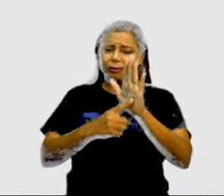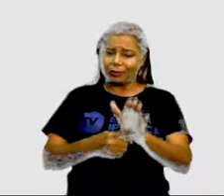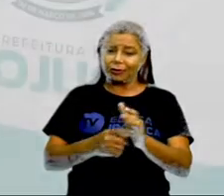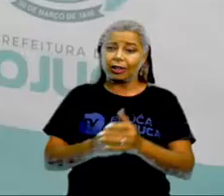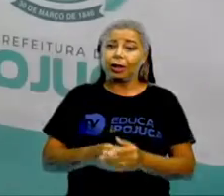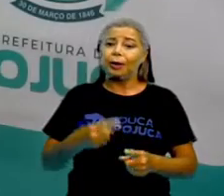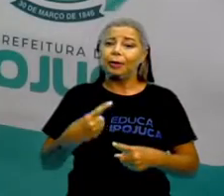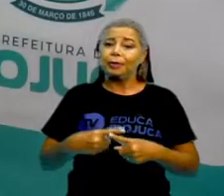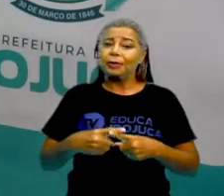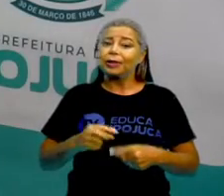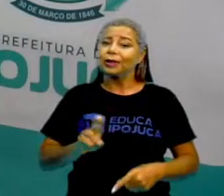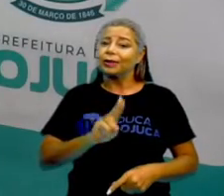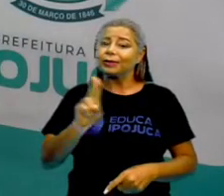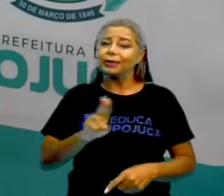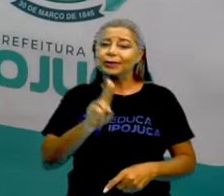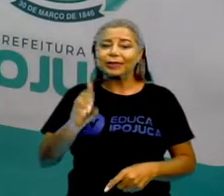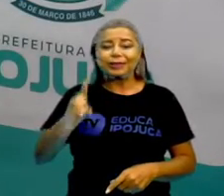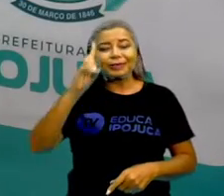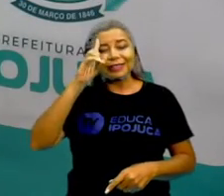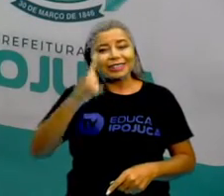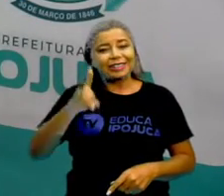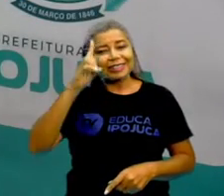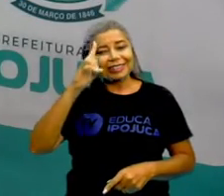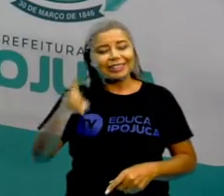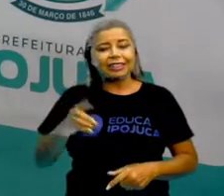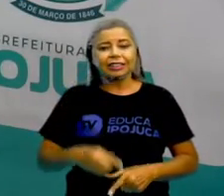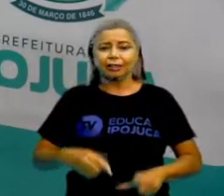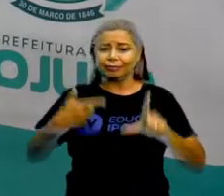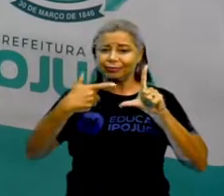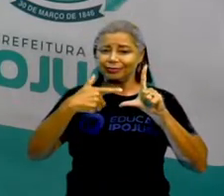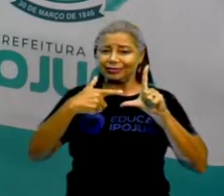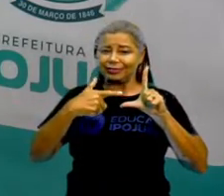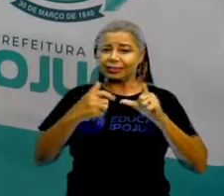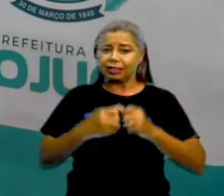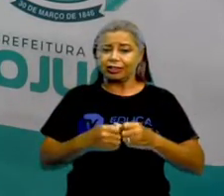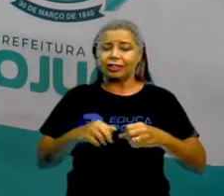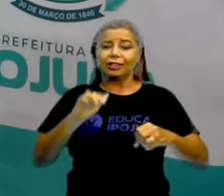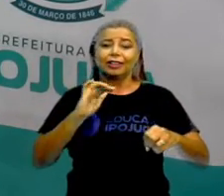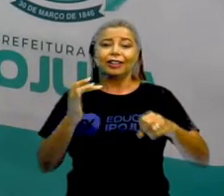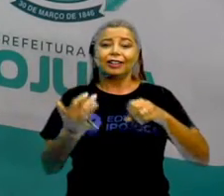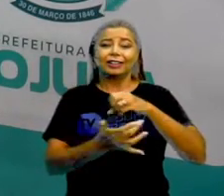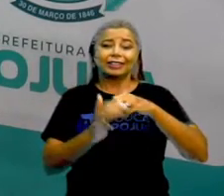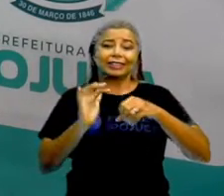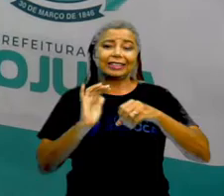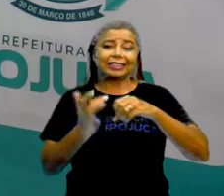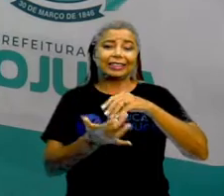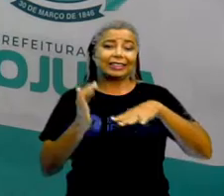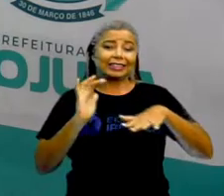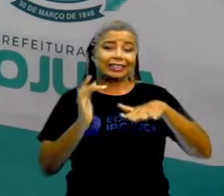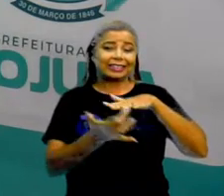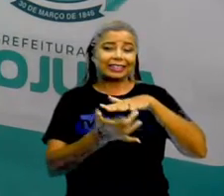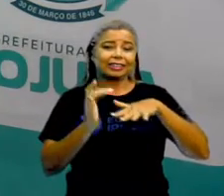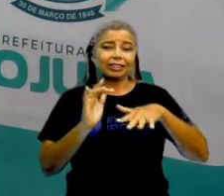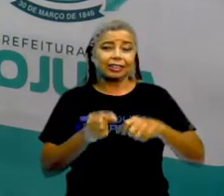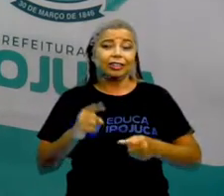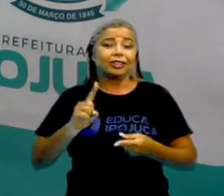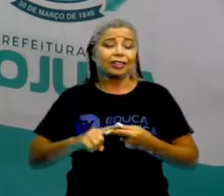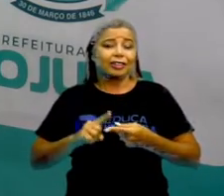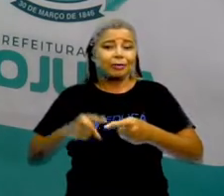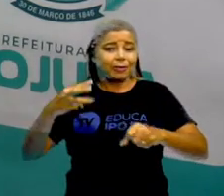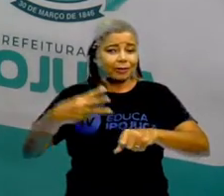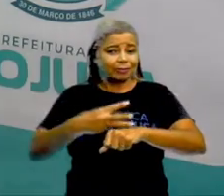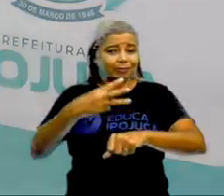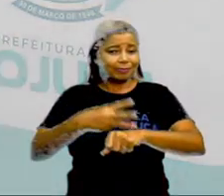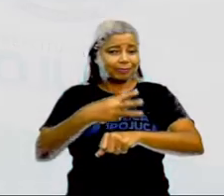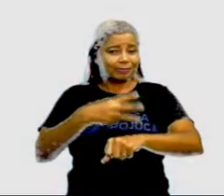dia a dia, né? Eles são bem presentes no nosso dia a dia, nas redes sociais e principalmente no WhatsApp. Vamos